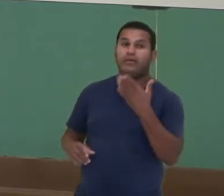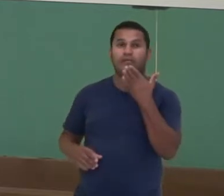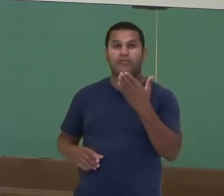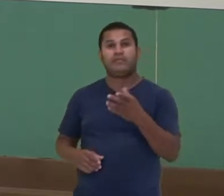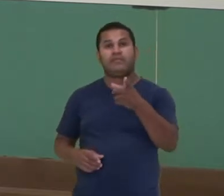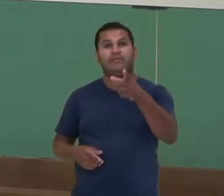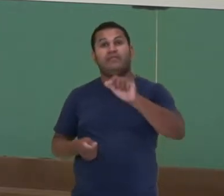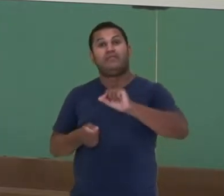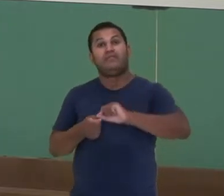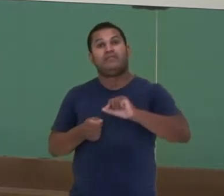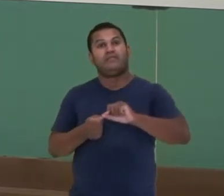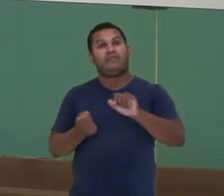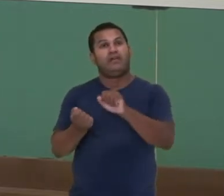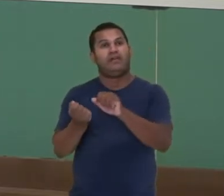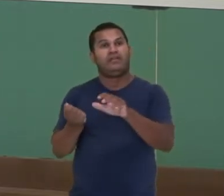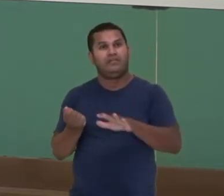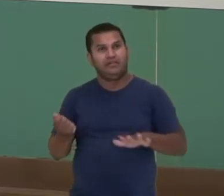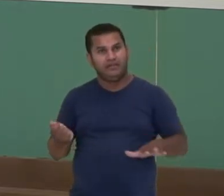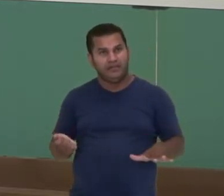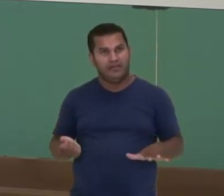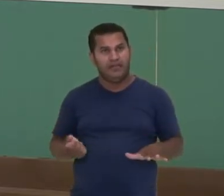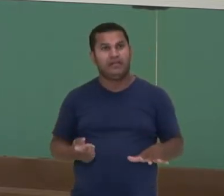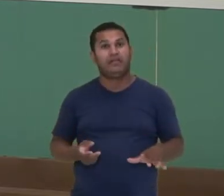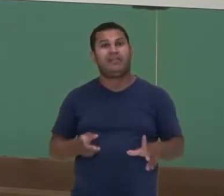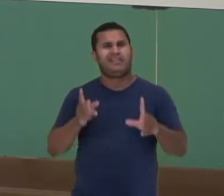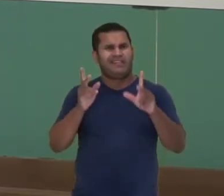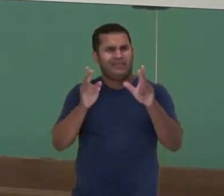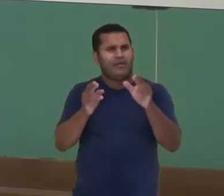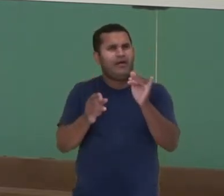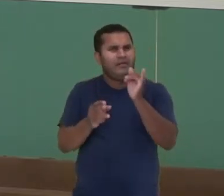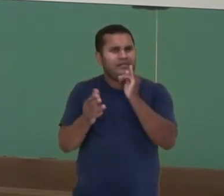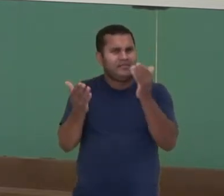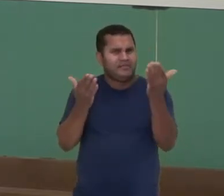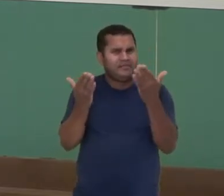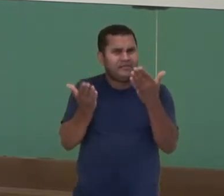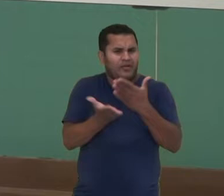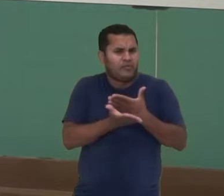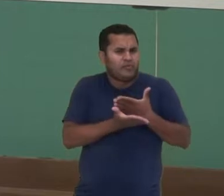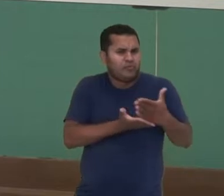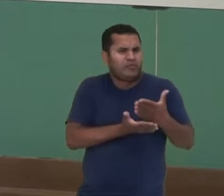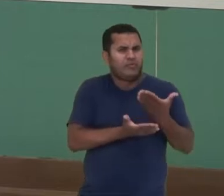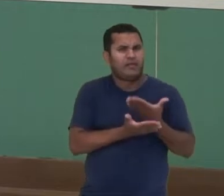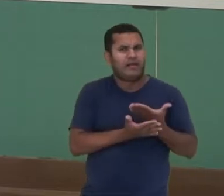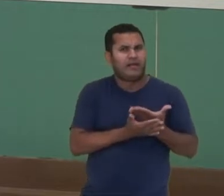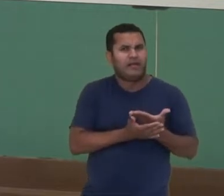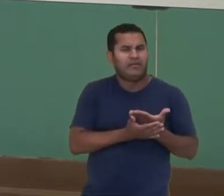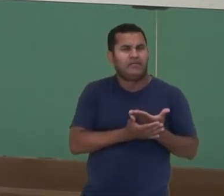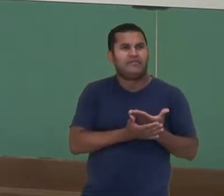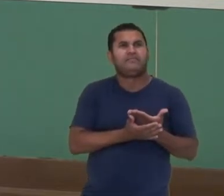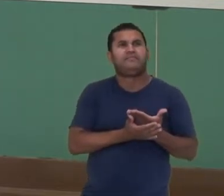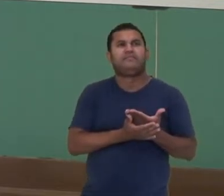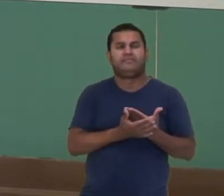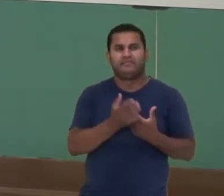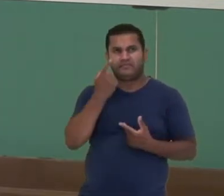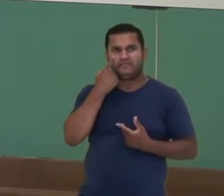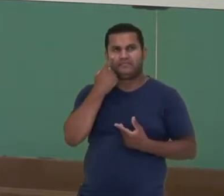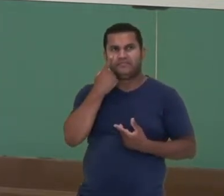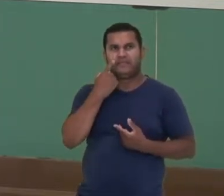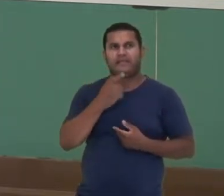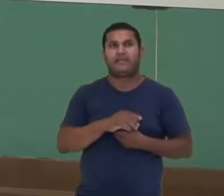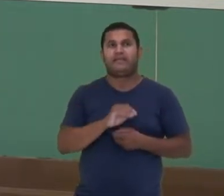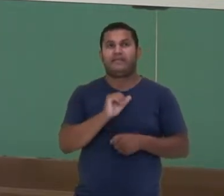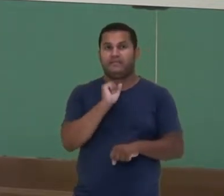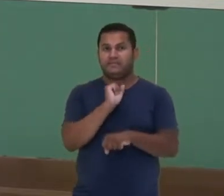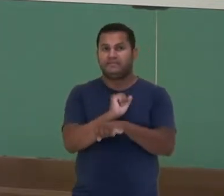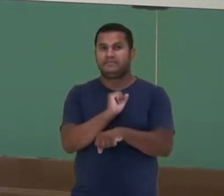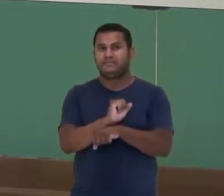vocês resolvam o exercício que foi o nosso ponto de partida para essa aula. Então, analisando, olha aqui, ó, vou deixar até dar um